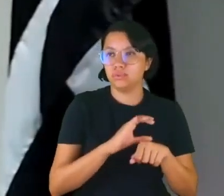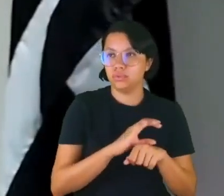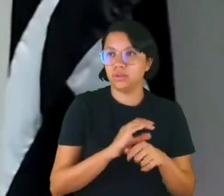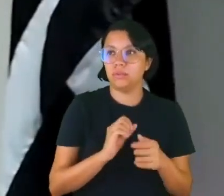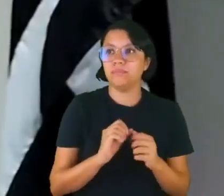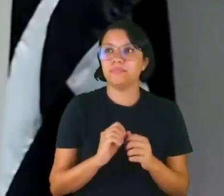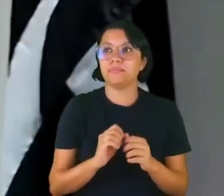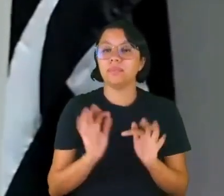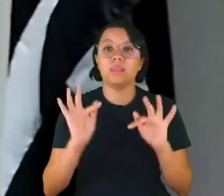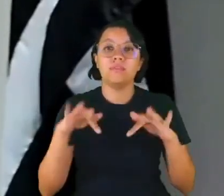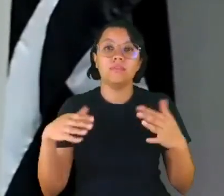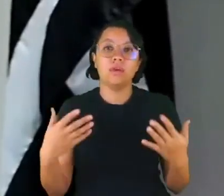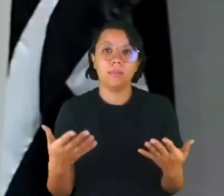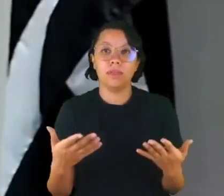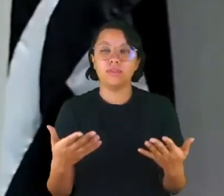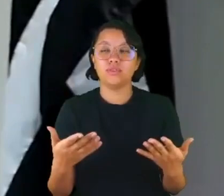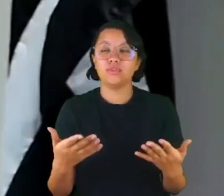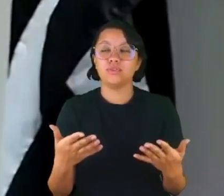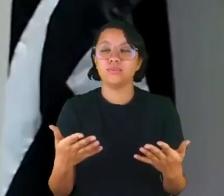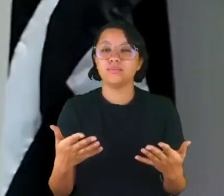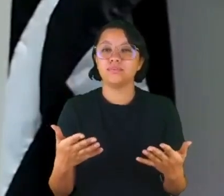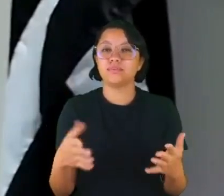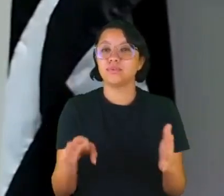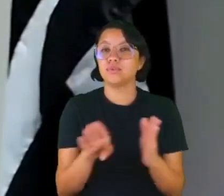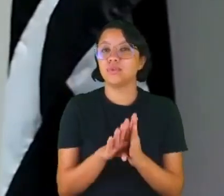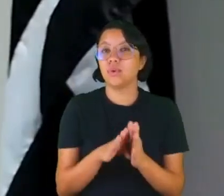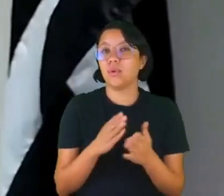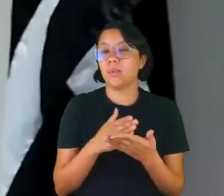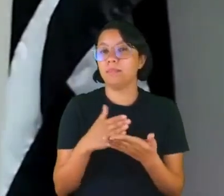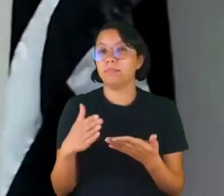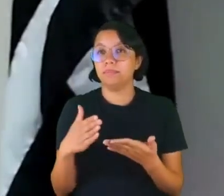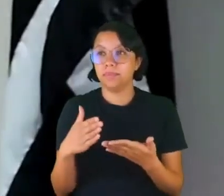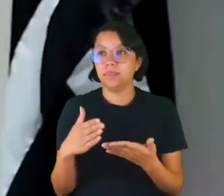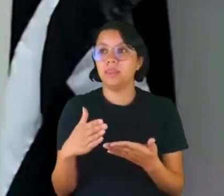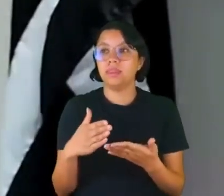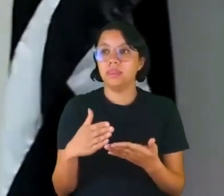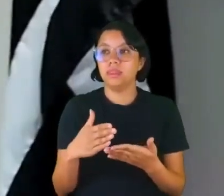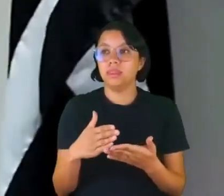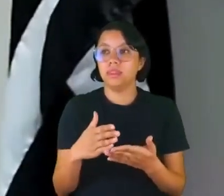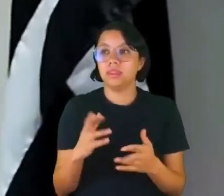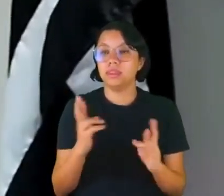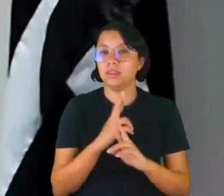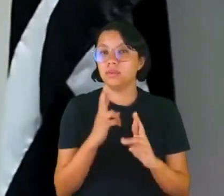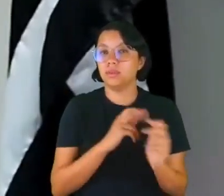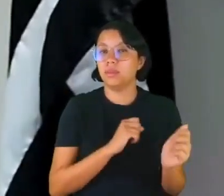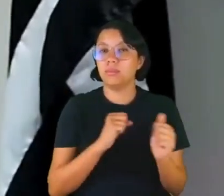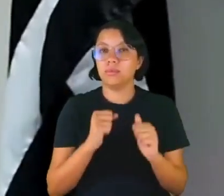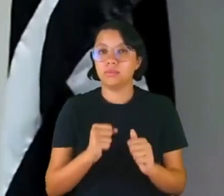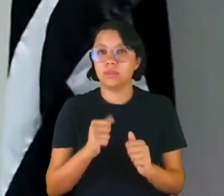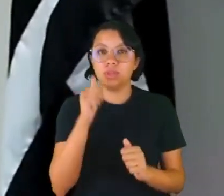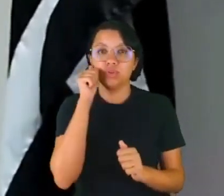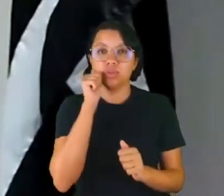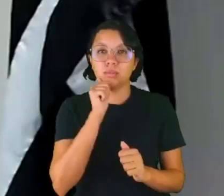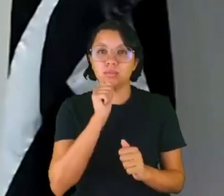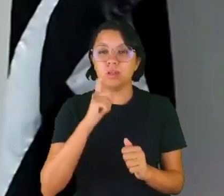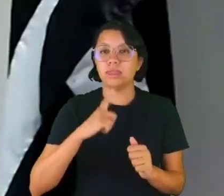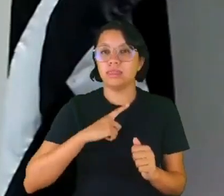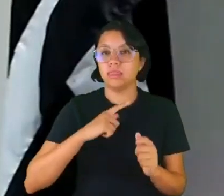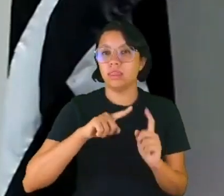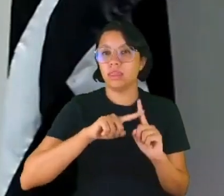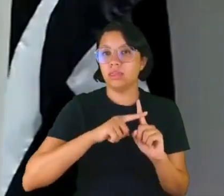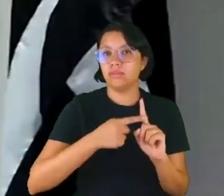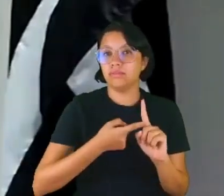da possibilidade da mulher gerar filhos. Foi com um caso muito interessante de criopreservação de